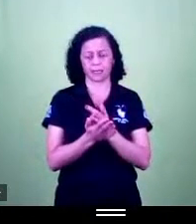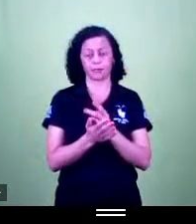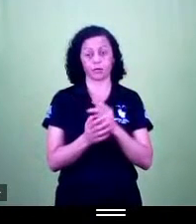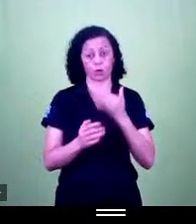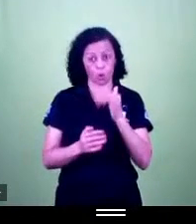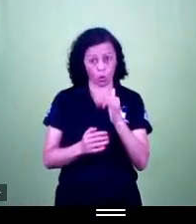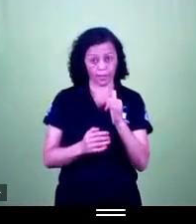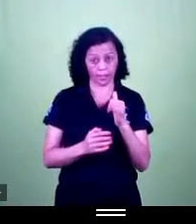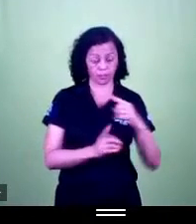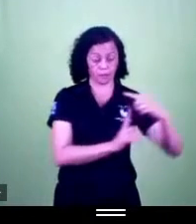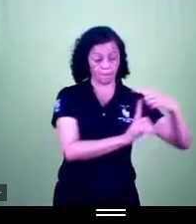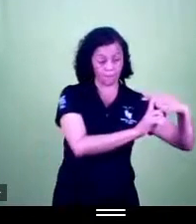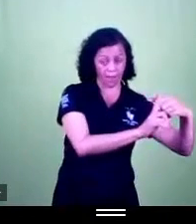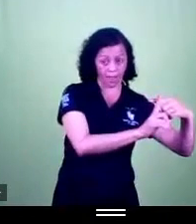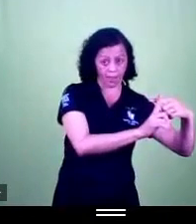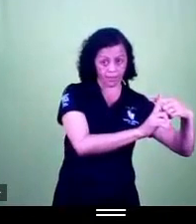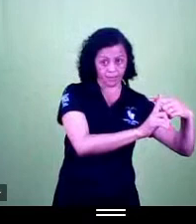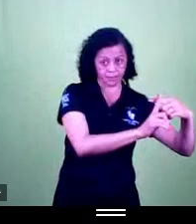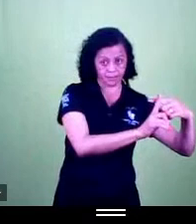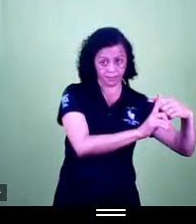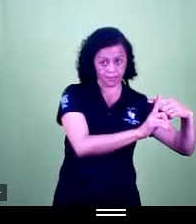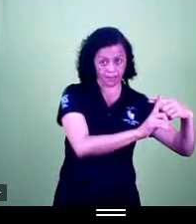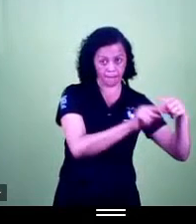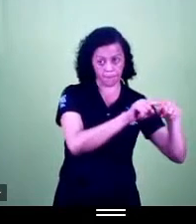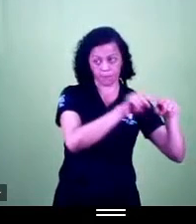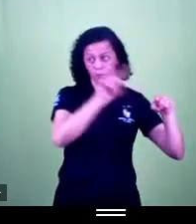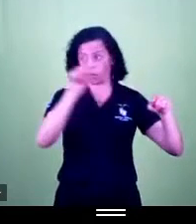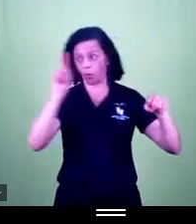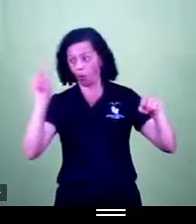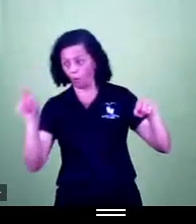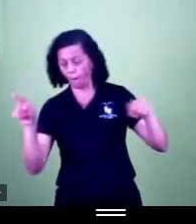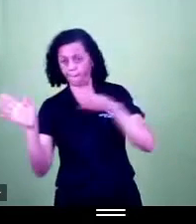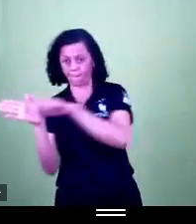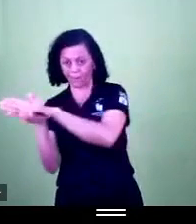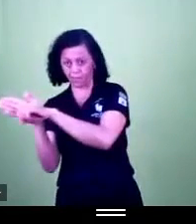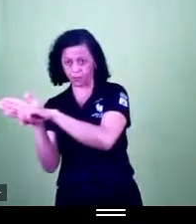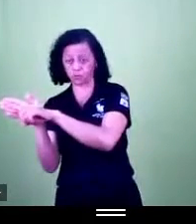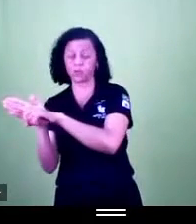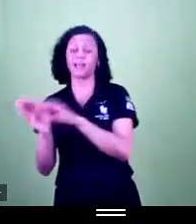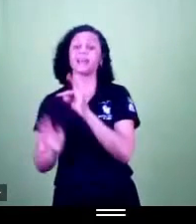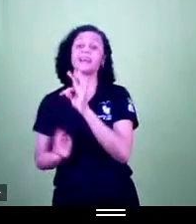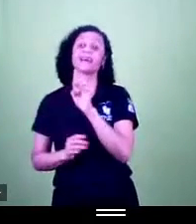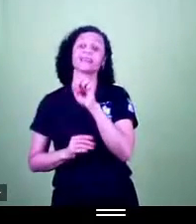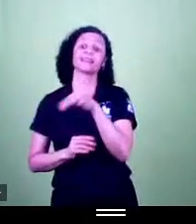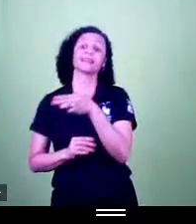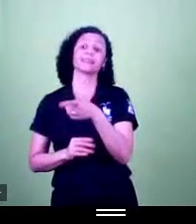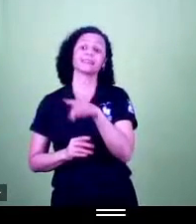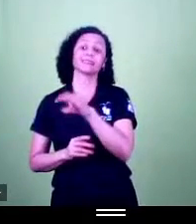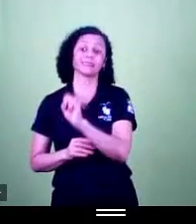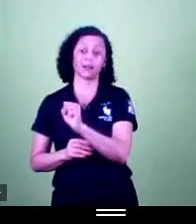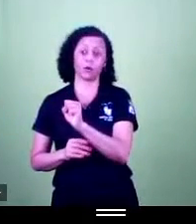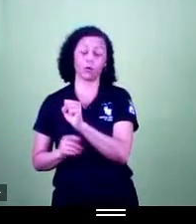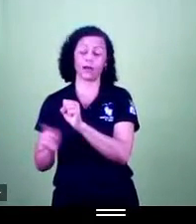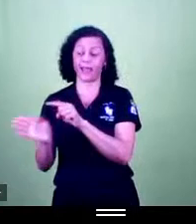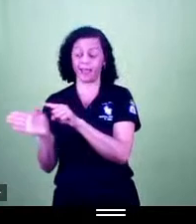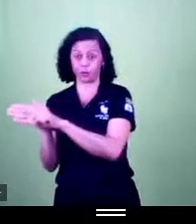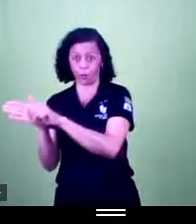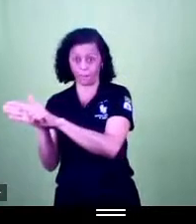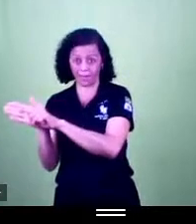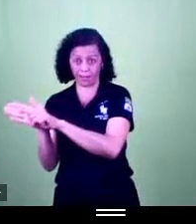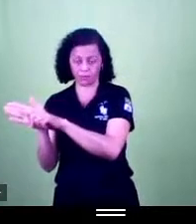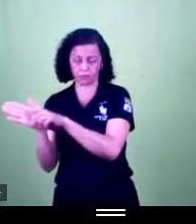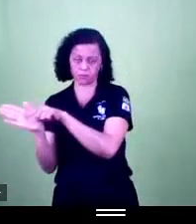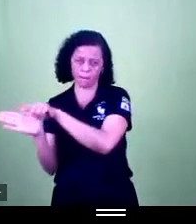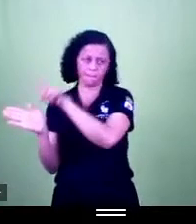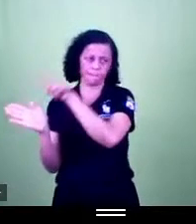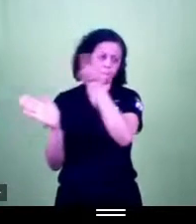menos. Ok? E a tensão, do menos para o mais. Então, na hora que a corrente atravessa um resistor, ela